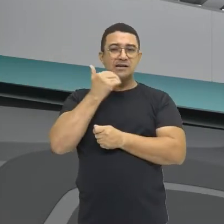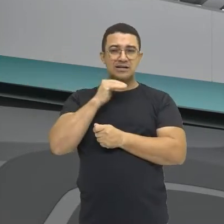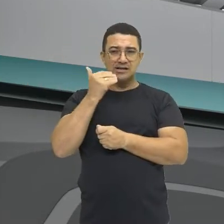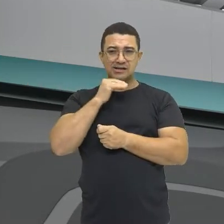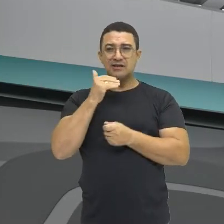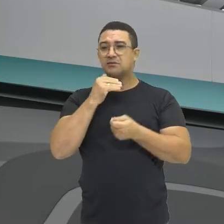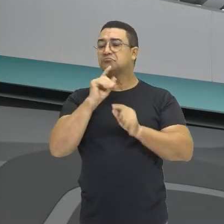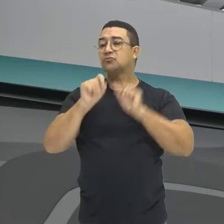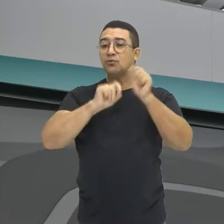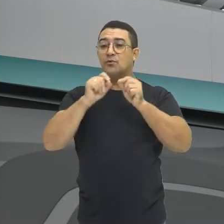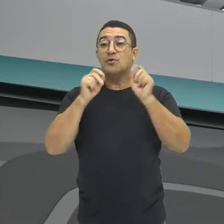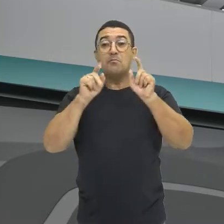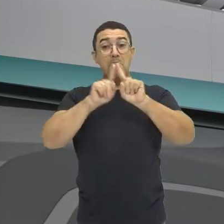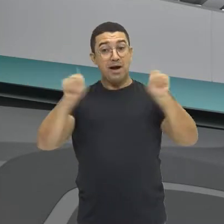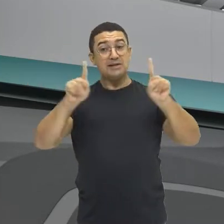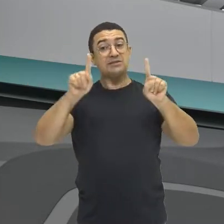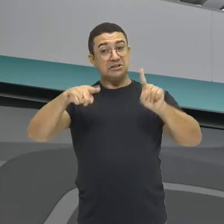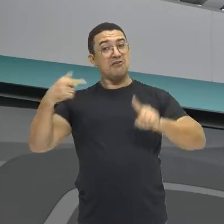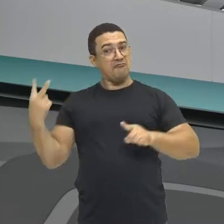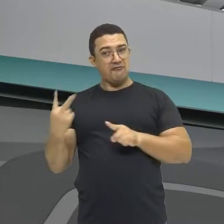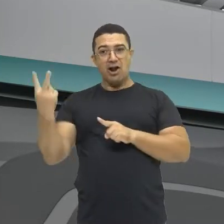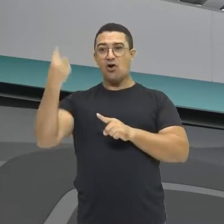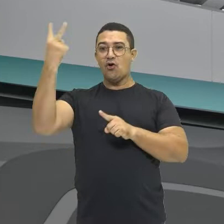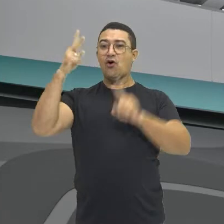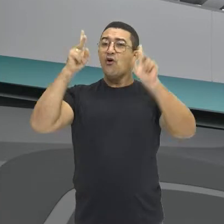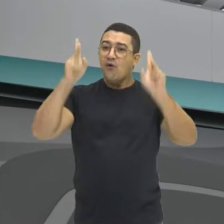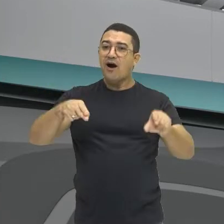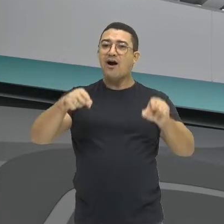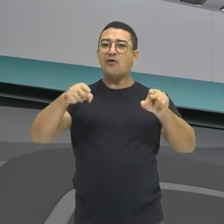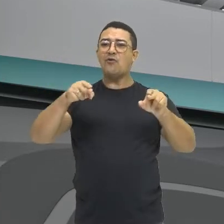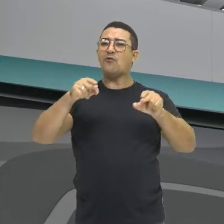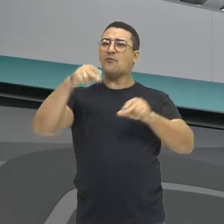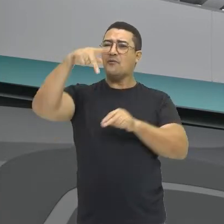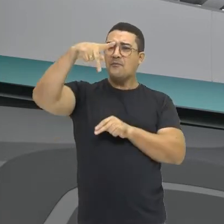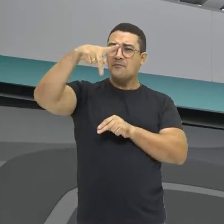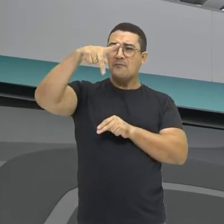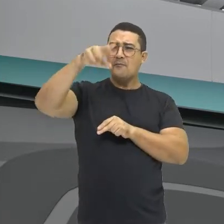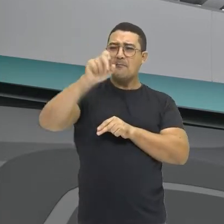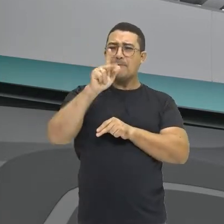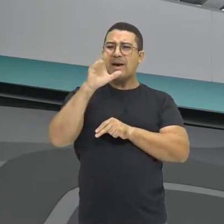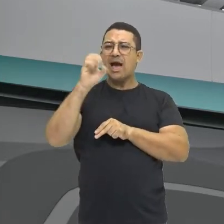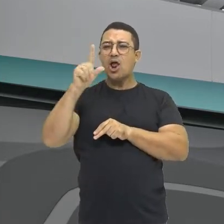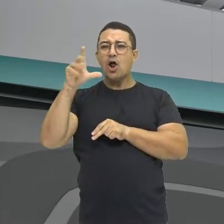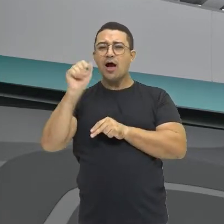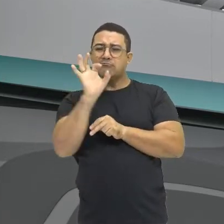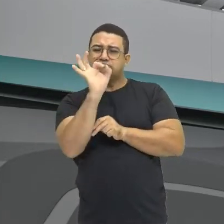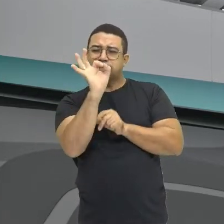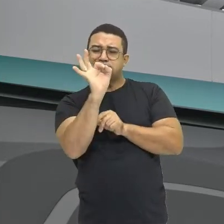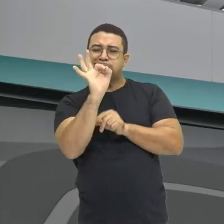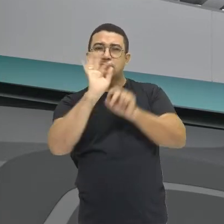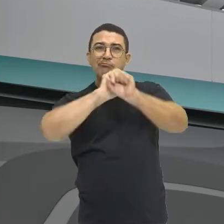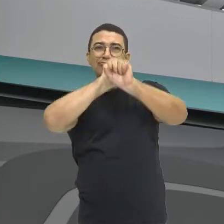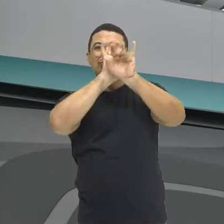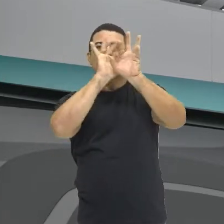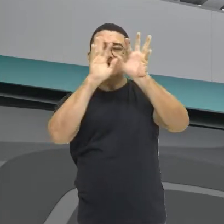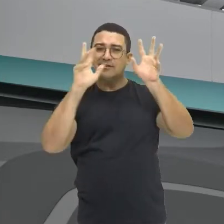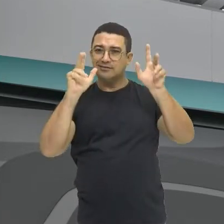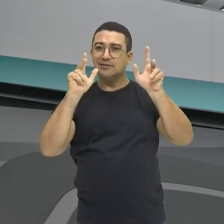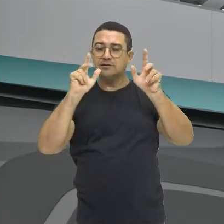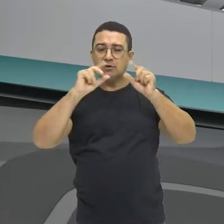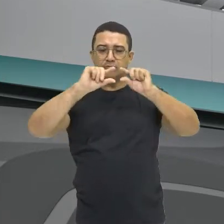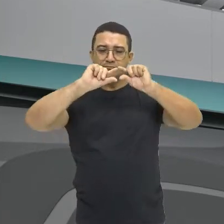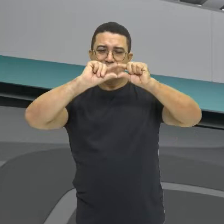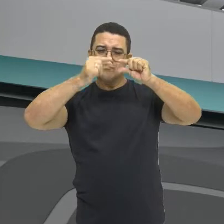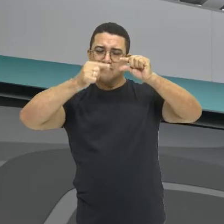como uma pérola. Deixa de ser aquela pérola perfeita e se torna uma pérola ondulada, mas